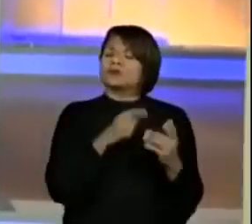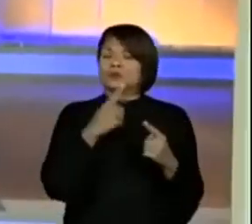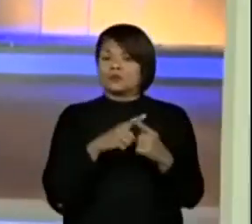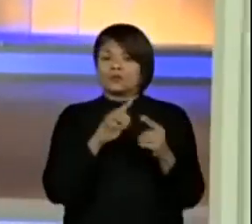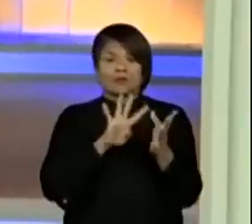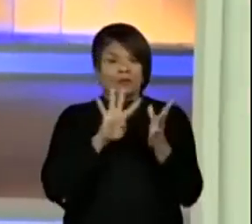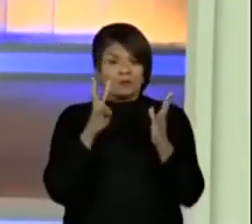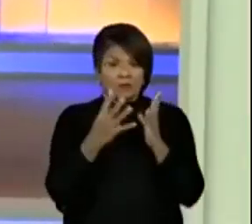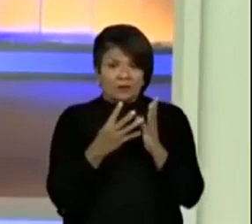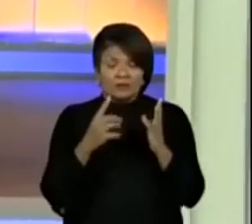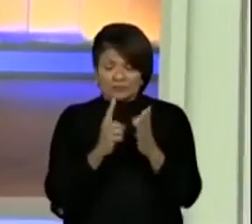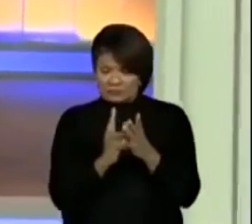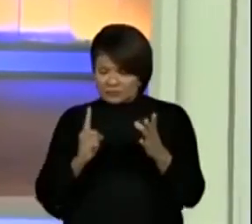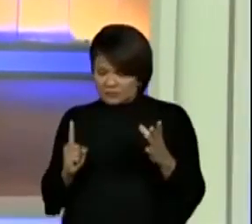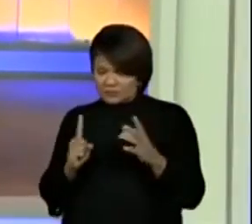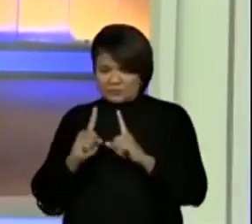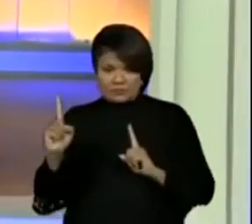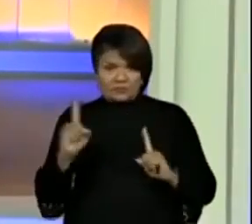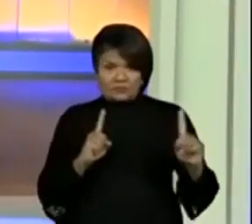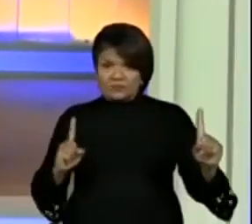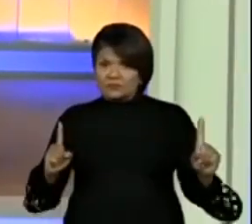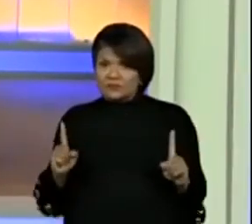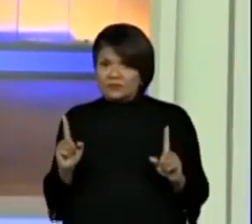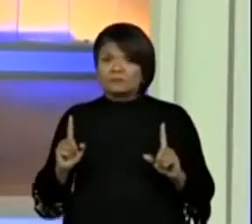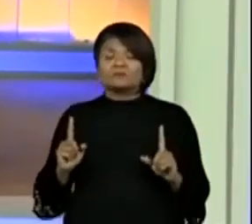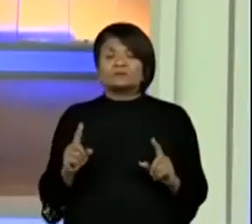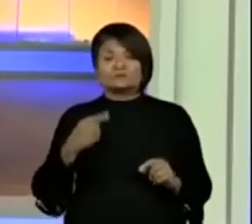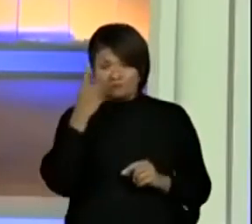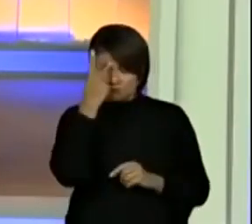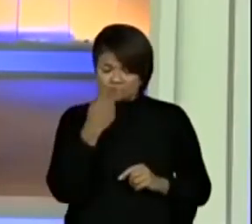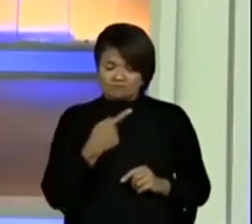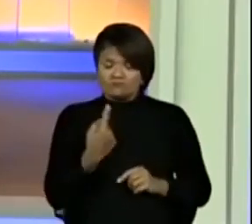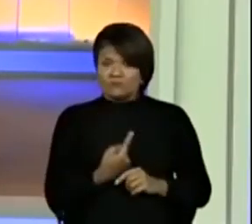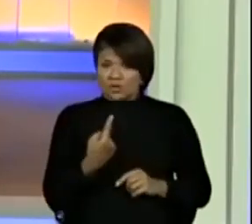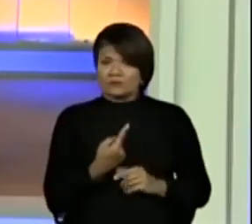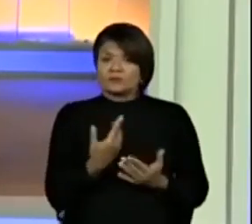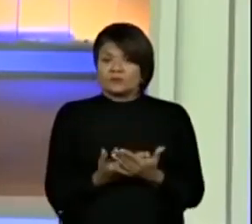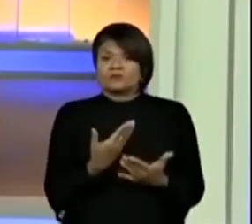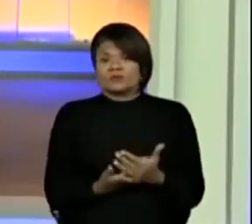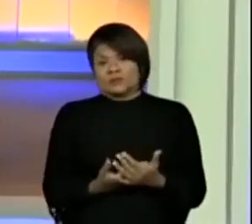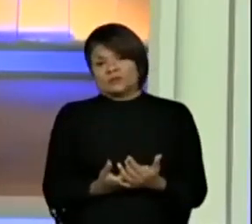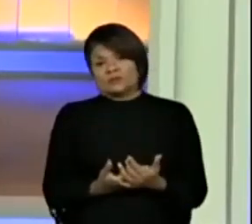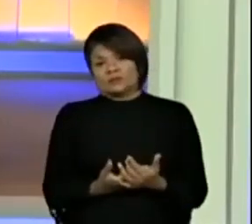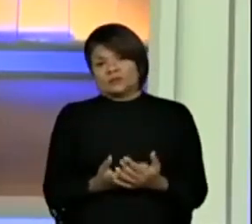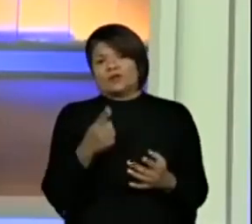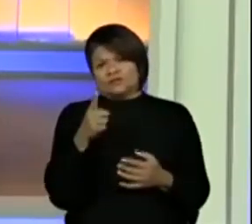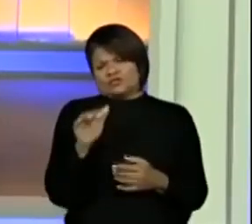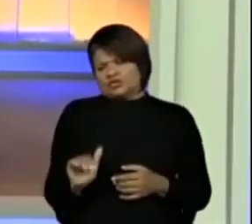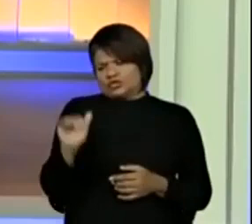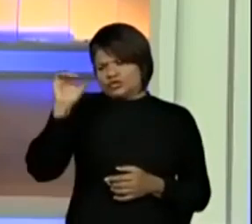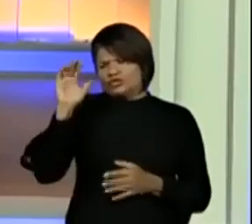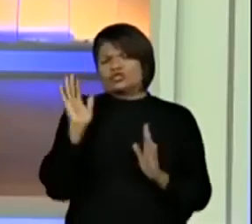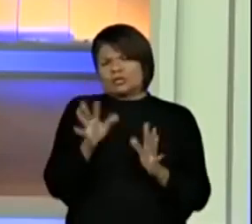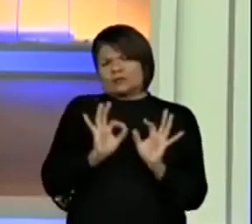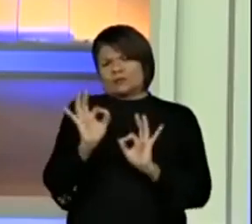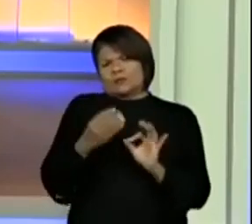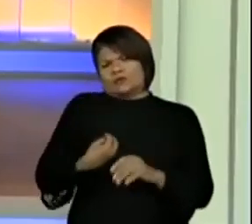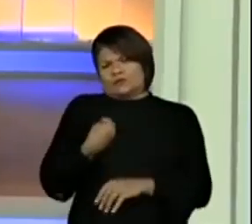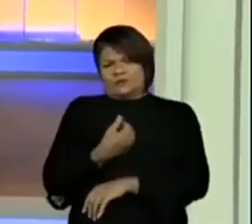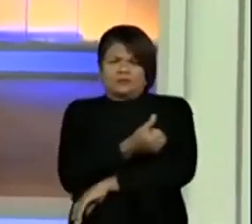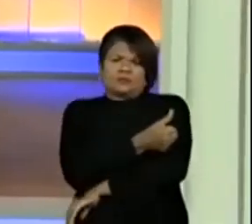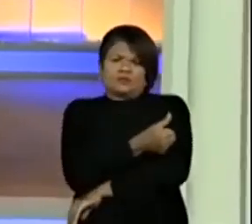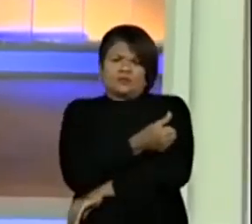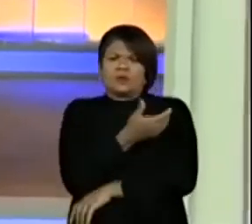isolamento social, a gente está estudando sozinho, né? Geralmente vocês já estão grandes, se preparando para o 6º ano. E aí o